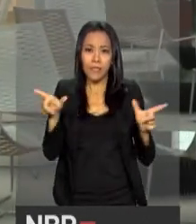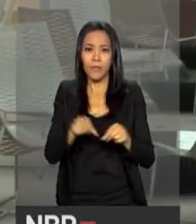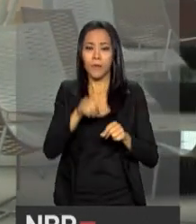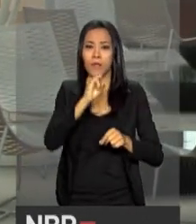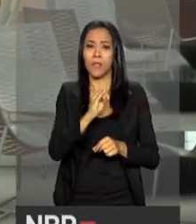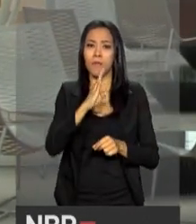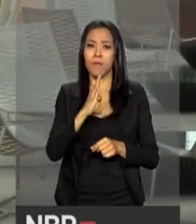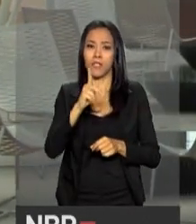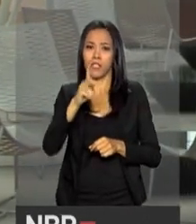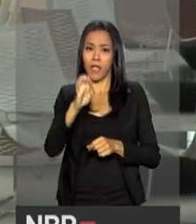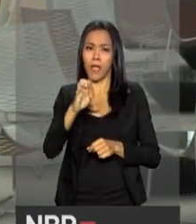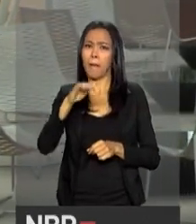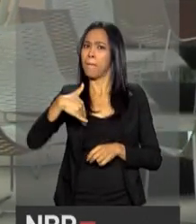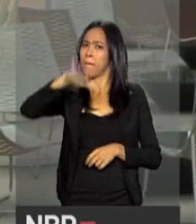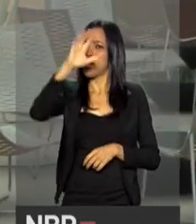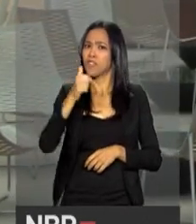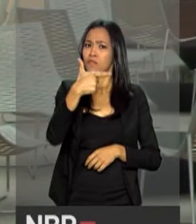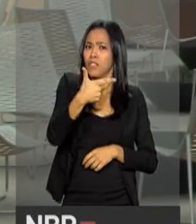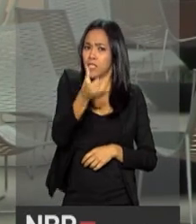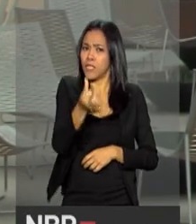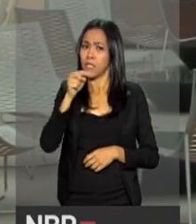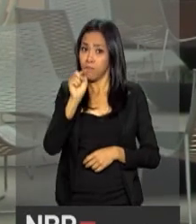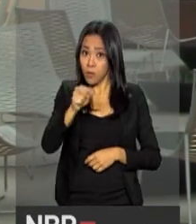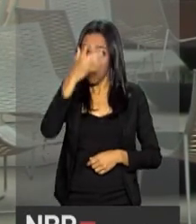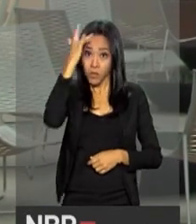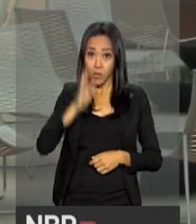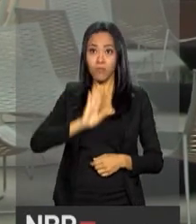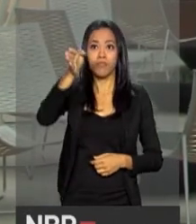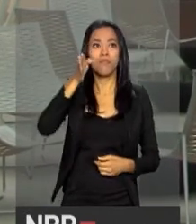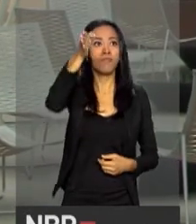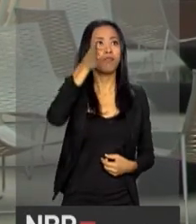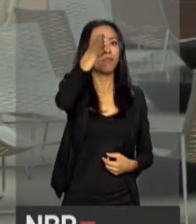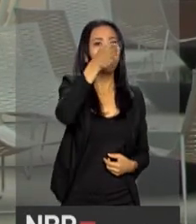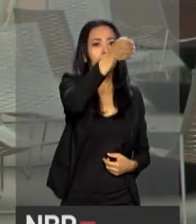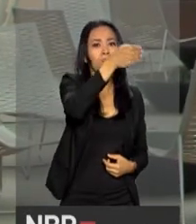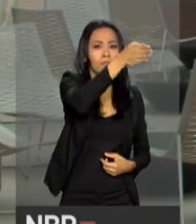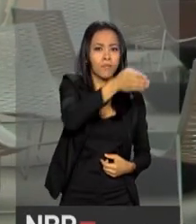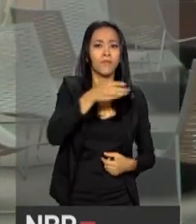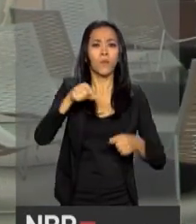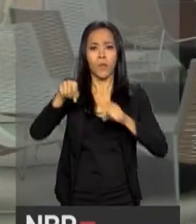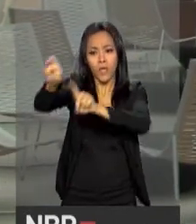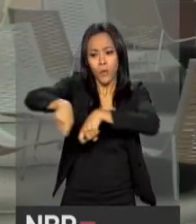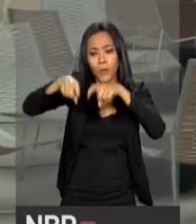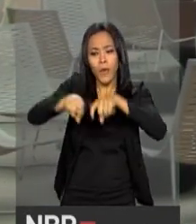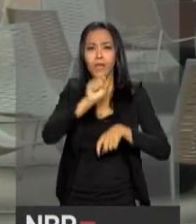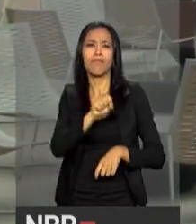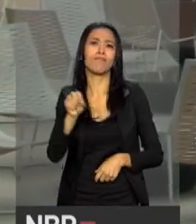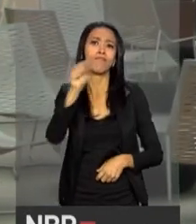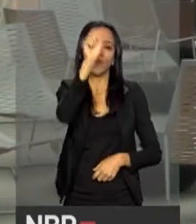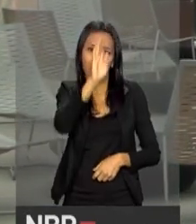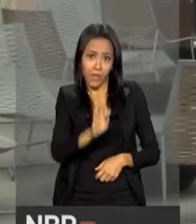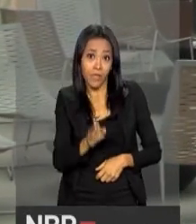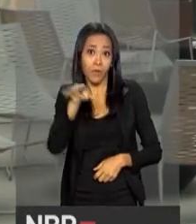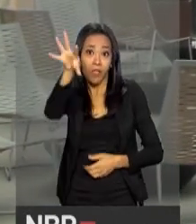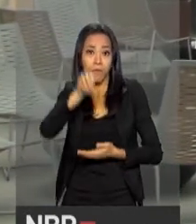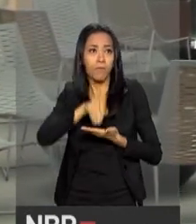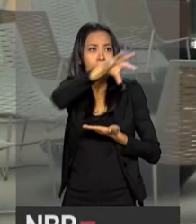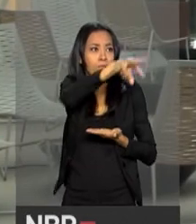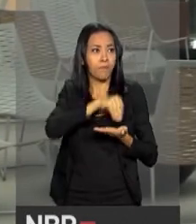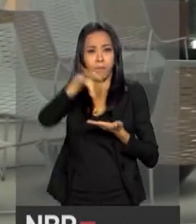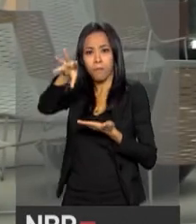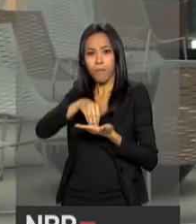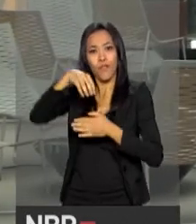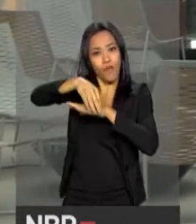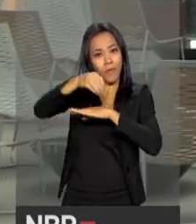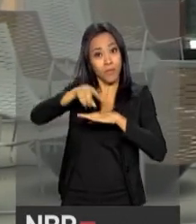a mais de 26 mil recenseadores a tarefa de visitar todas as propriedades rurais do país e coletar os dados para